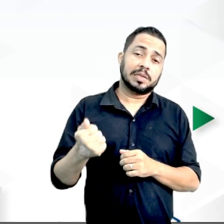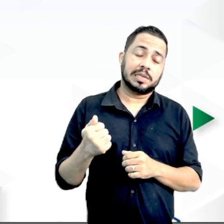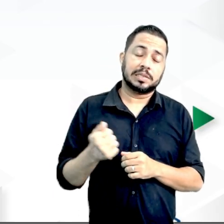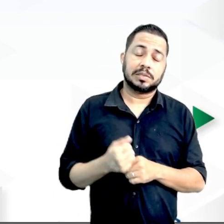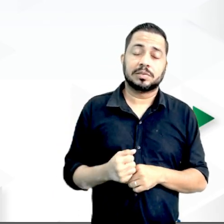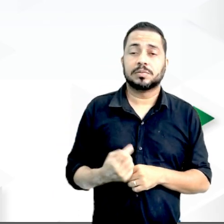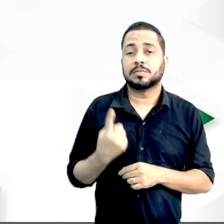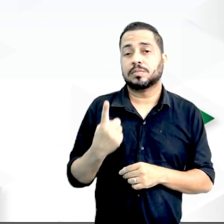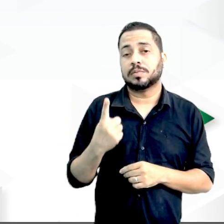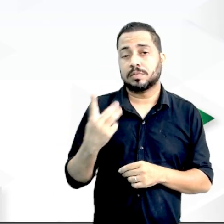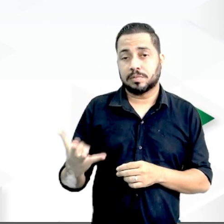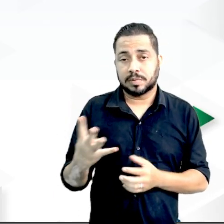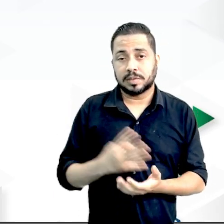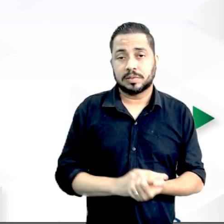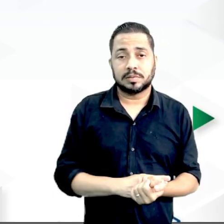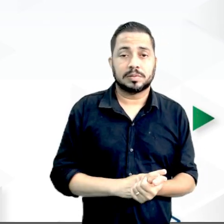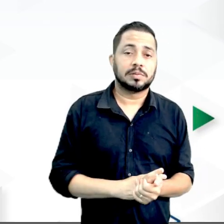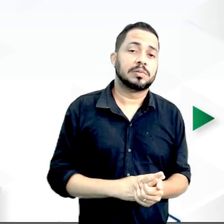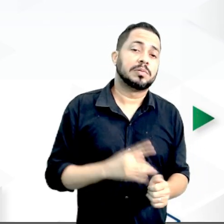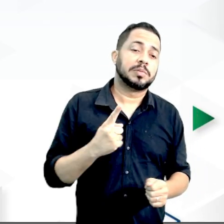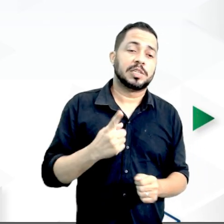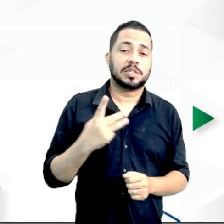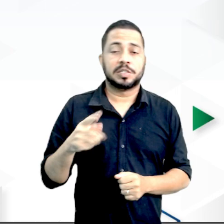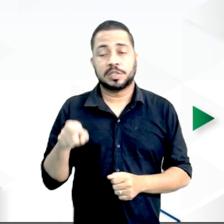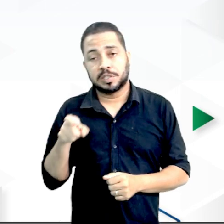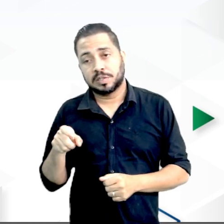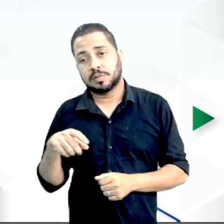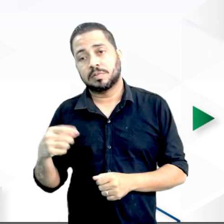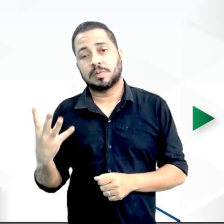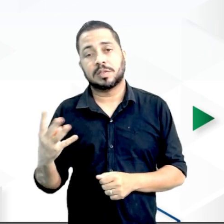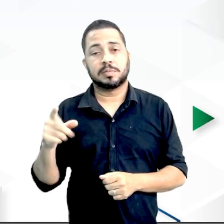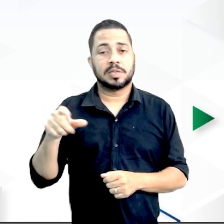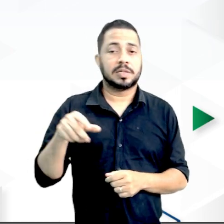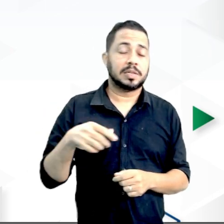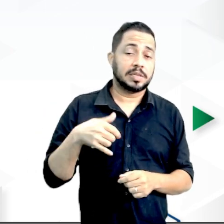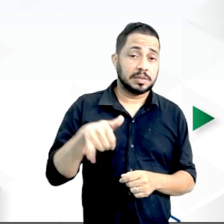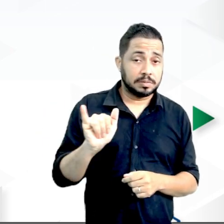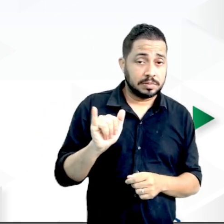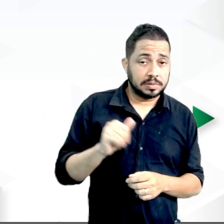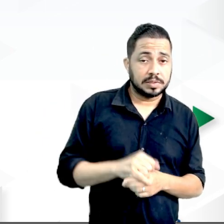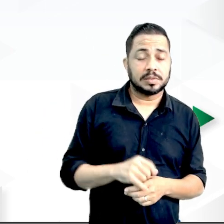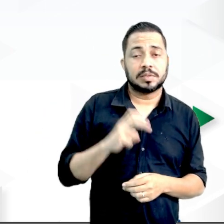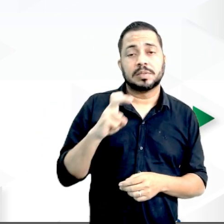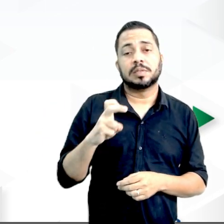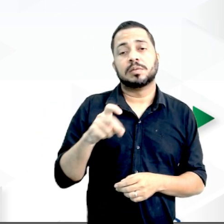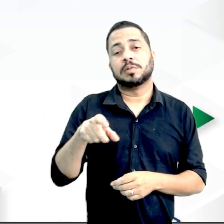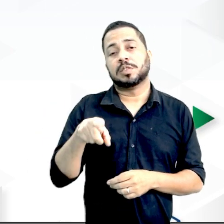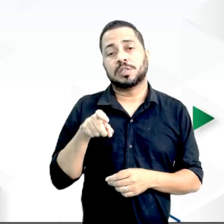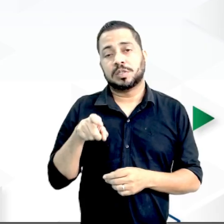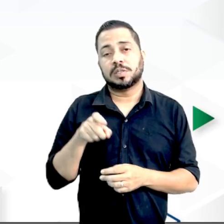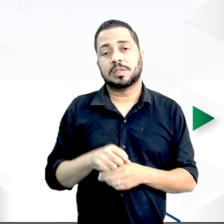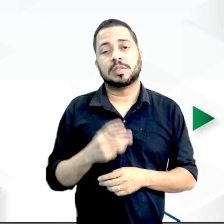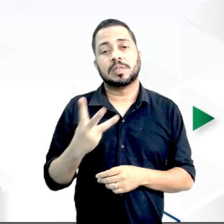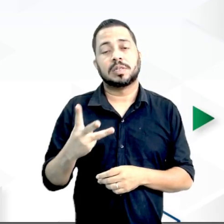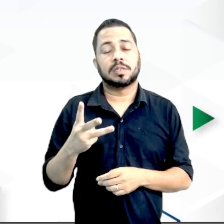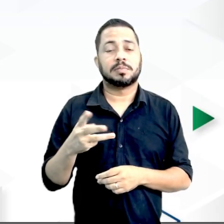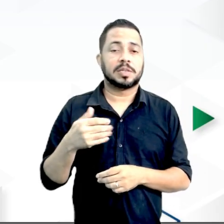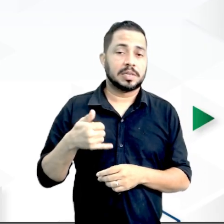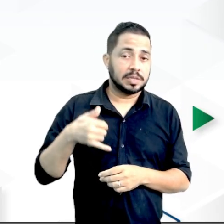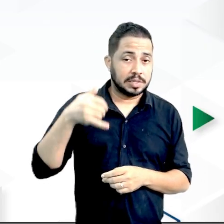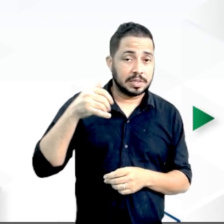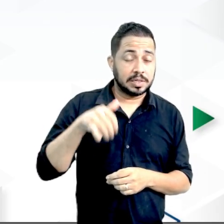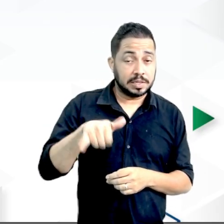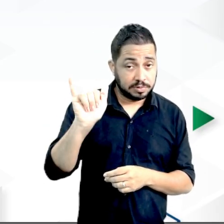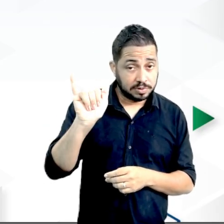e 4. 1 para X, 4 para Y. O B, 5 para X, 3 para Y.